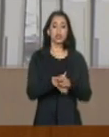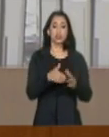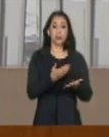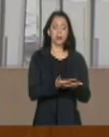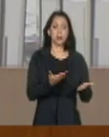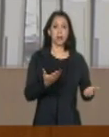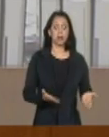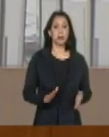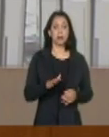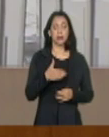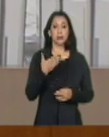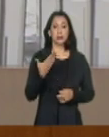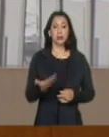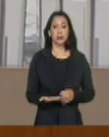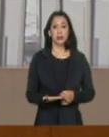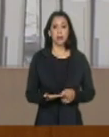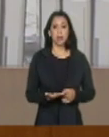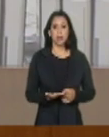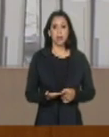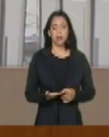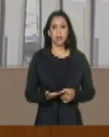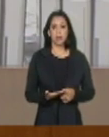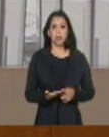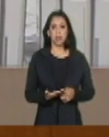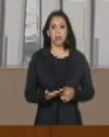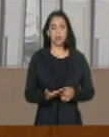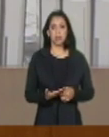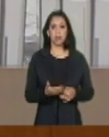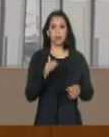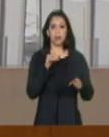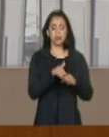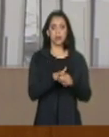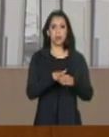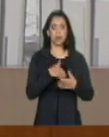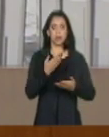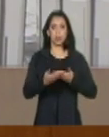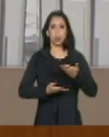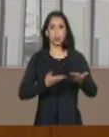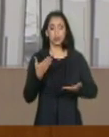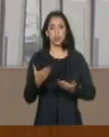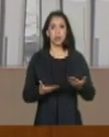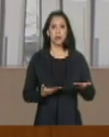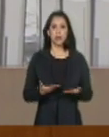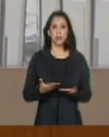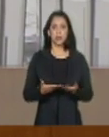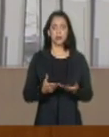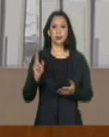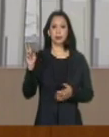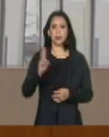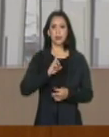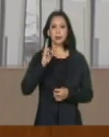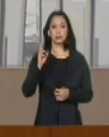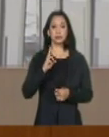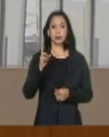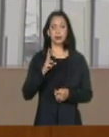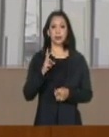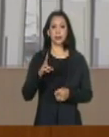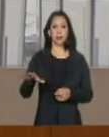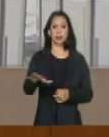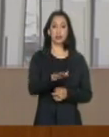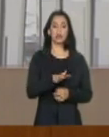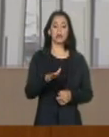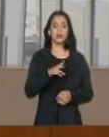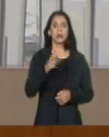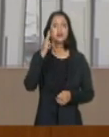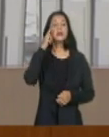então, que eu votei pela constitucionalidade do compartilhamento dos valores globais, mas alertou sobre